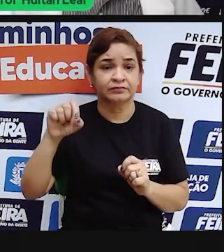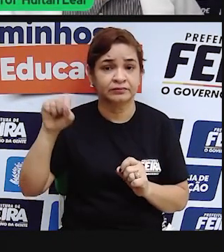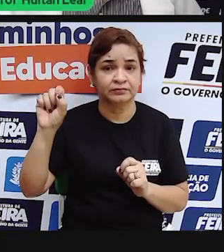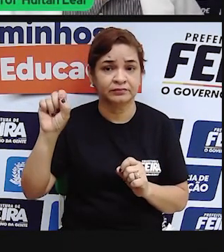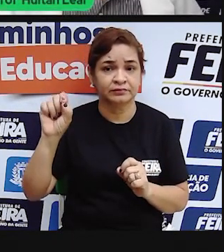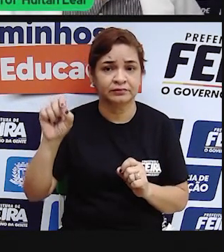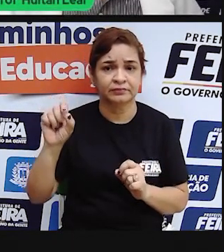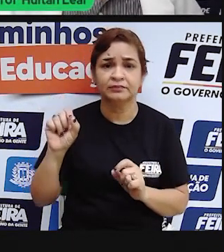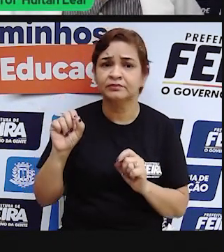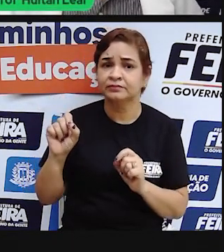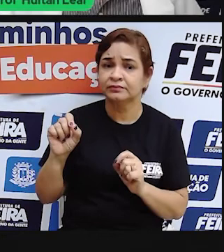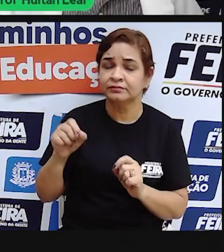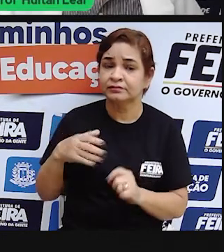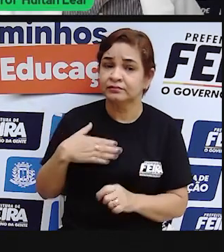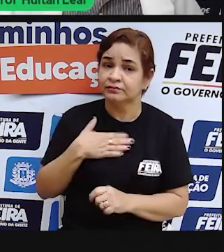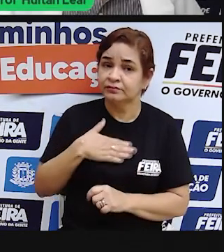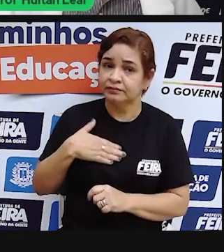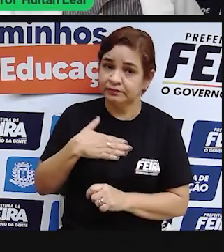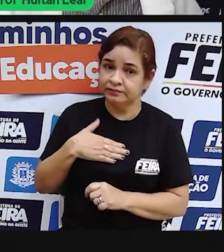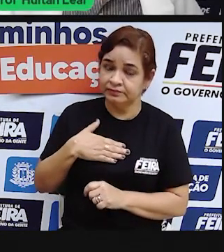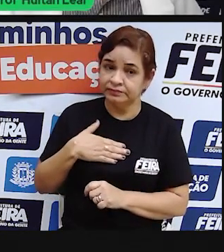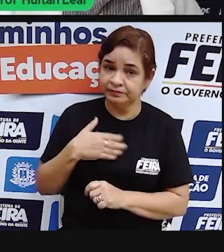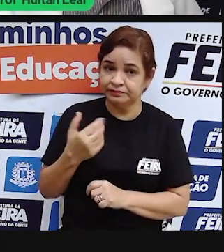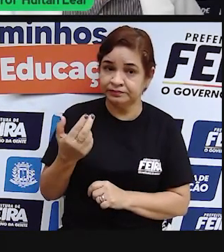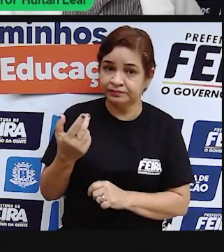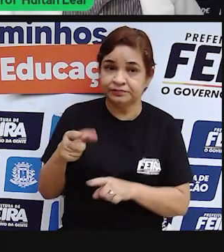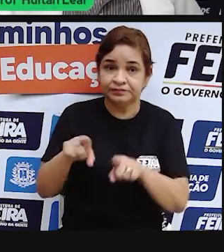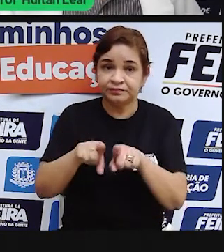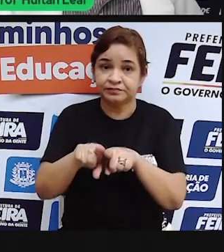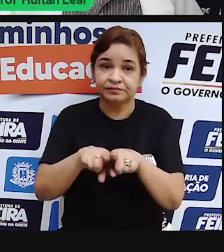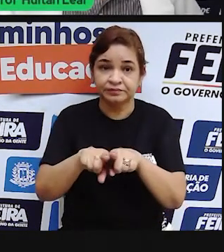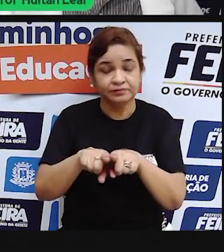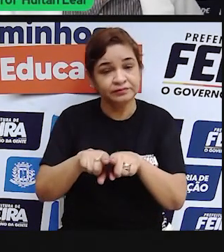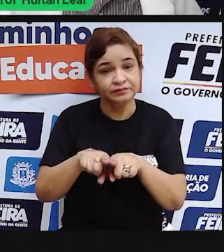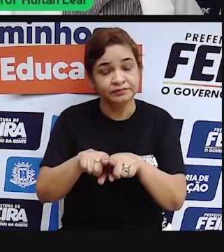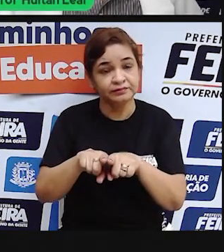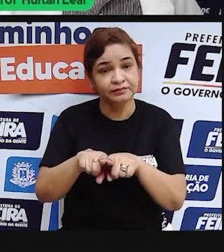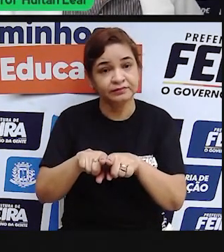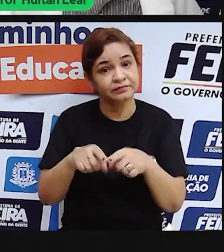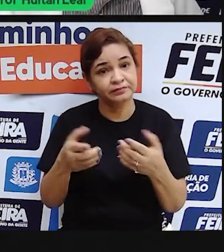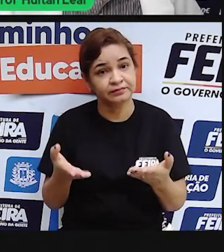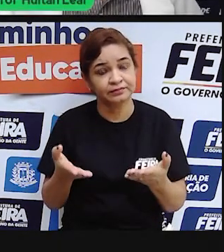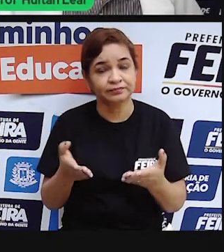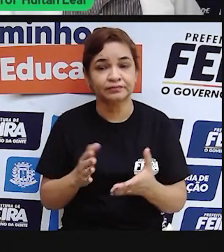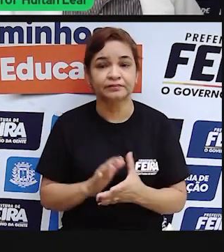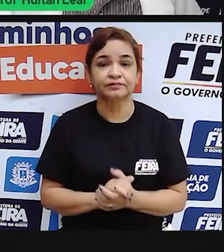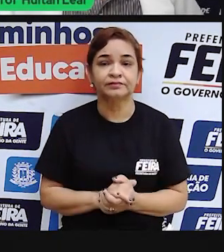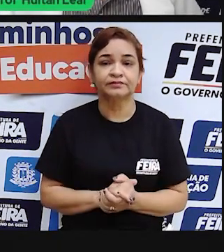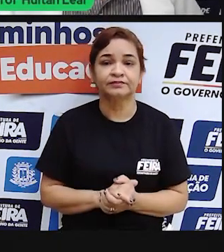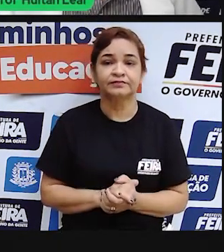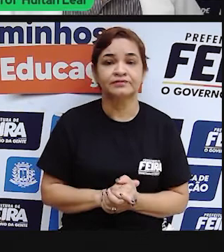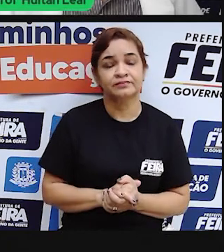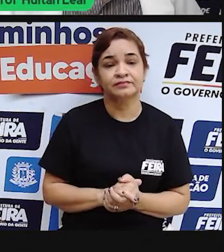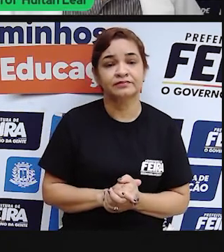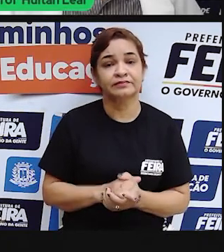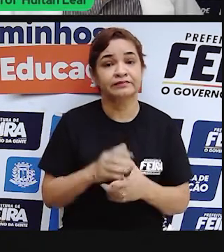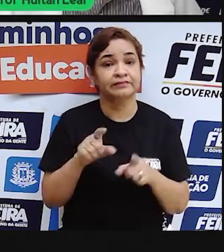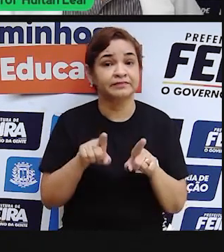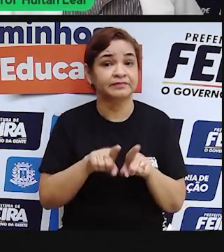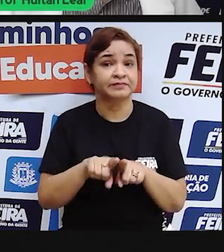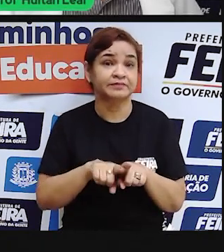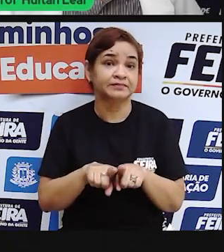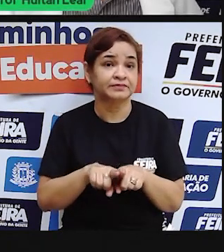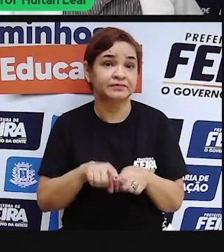essa característica dessa ação minha, dessa relação? É irmão. Irmão é um